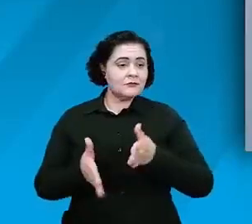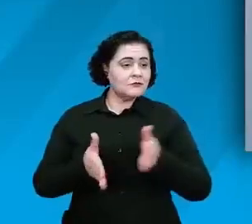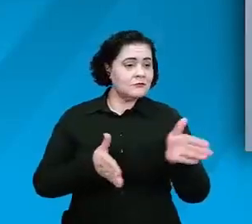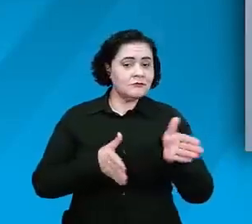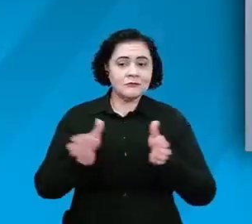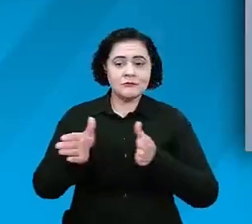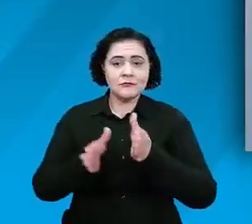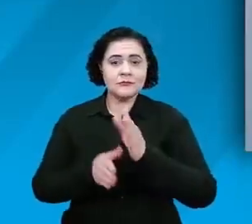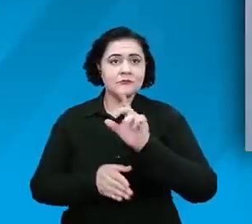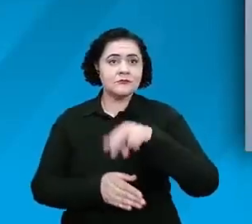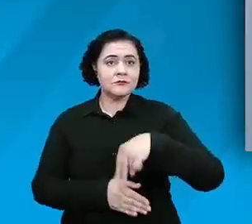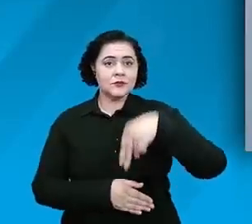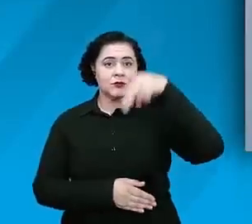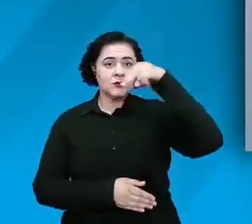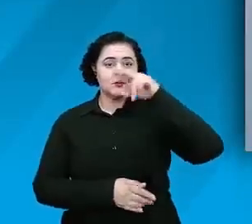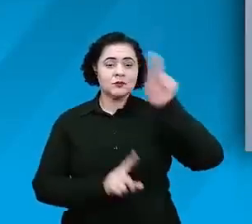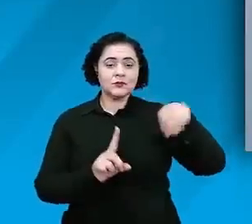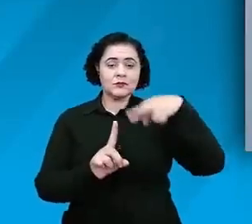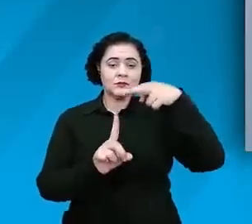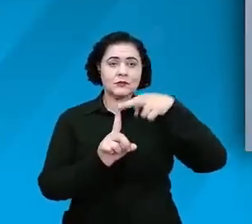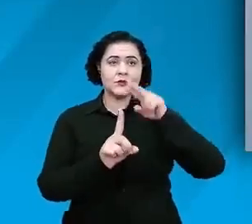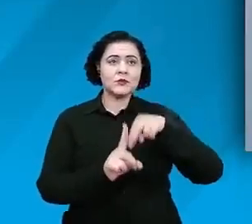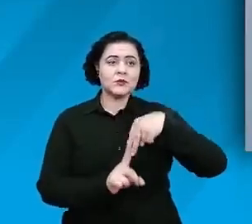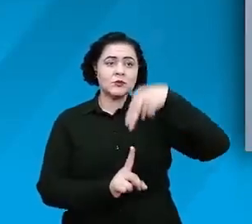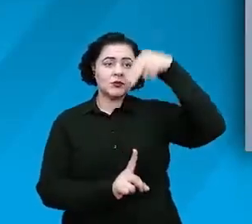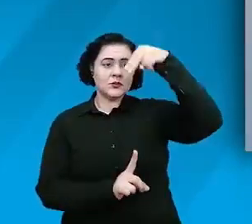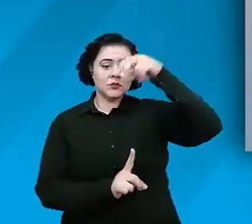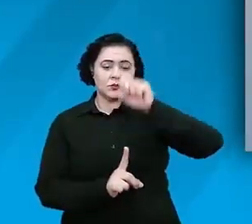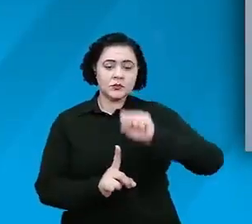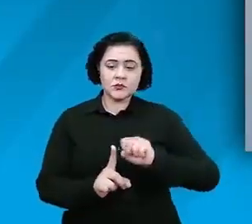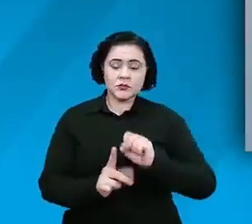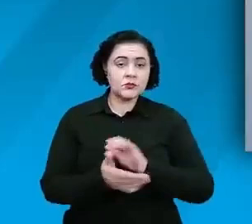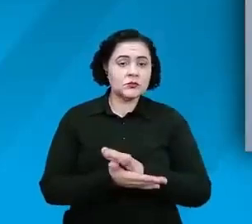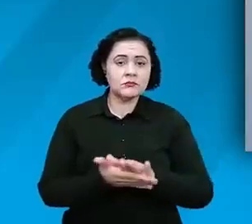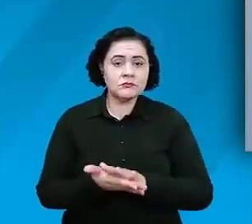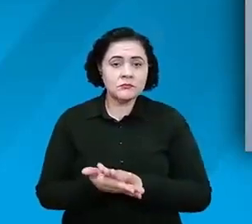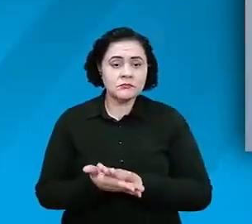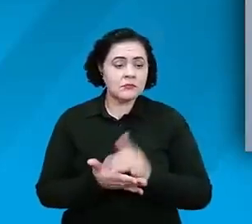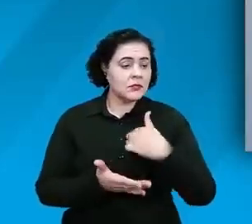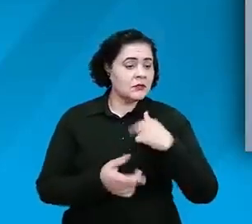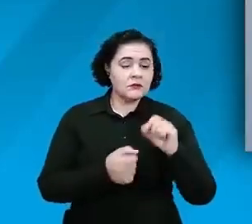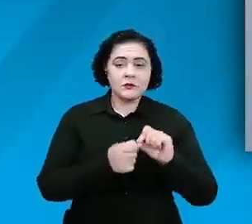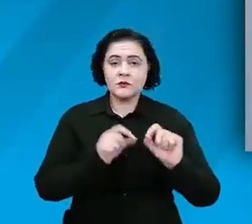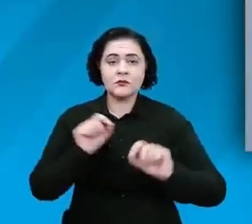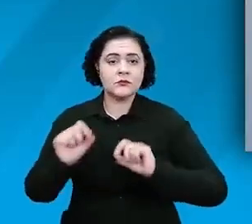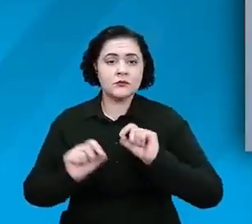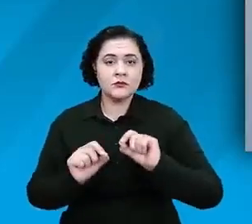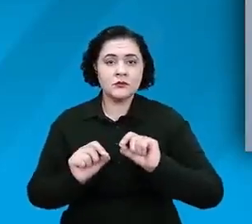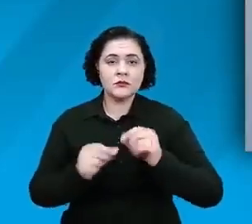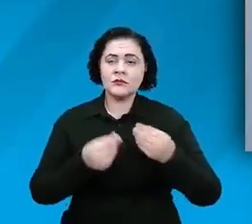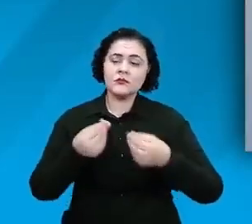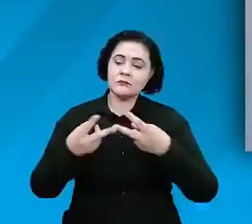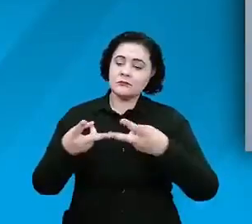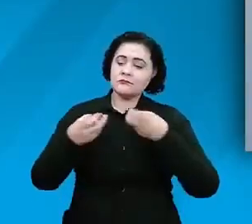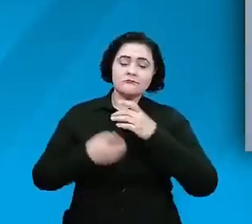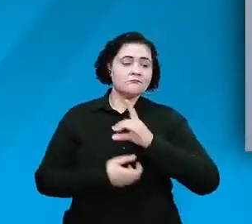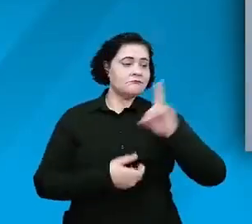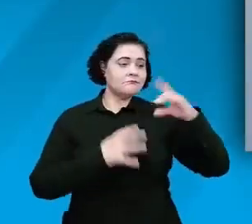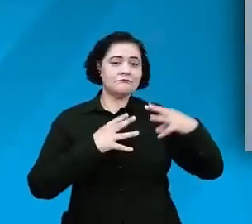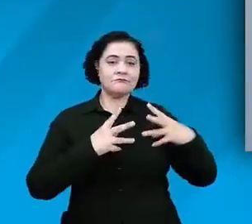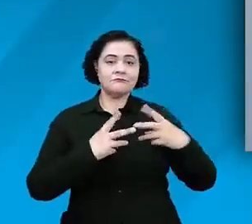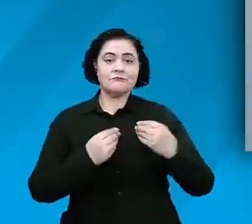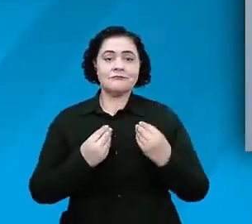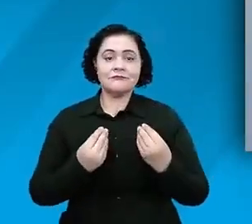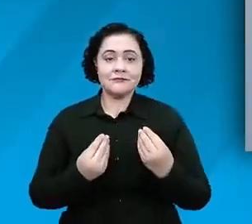tenho mais referência de norte. Eu não sei mais o que eu preciso fazer. Como que eu vou perceber Deus em